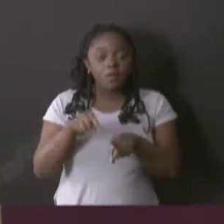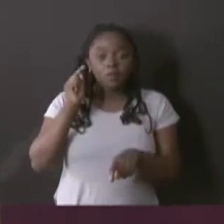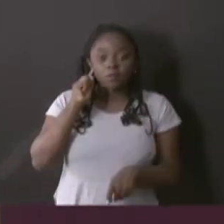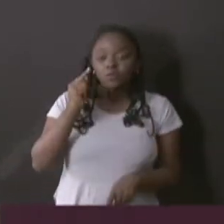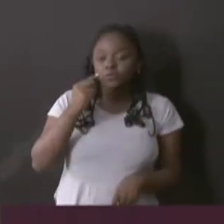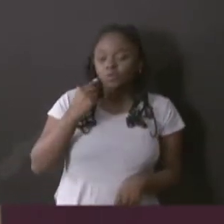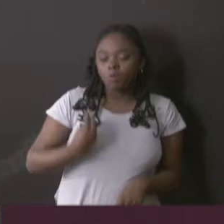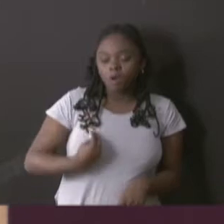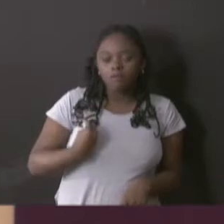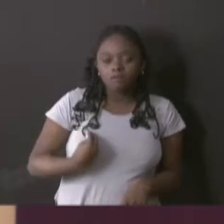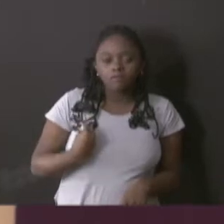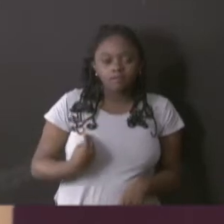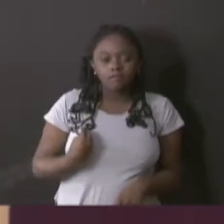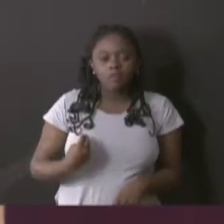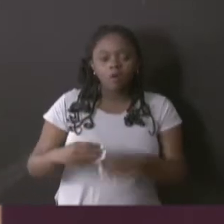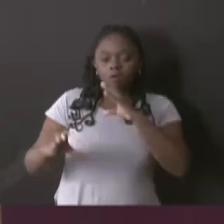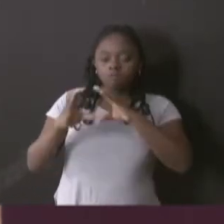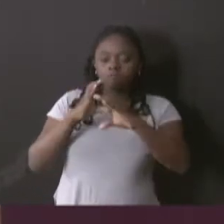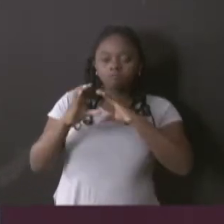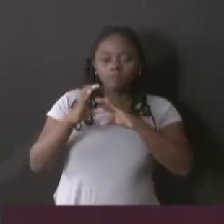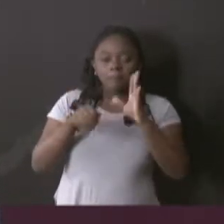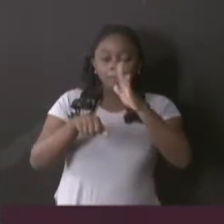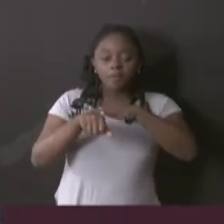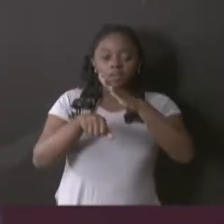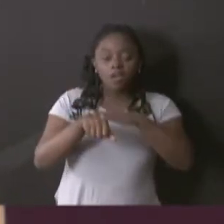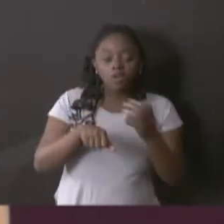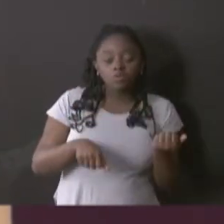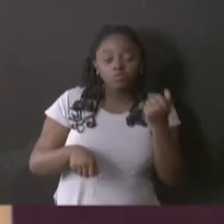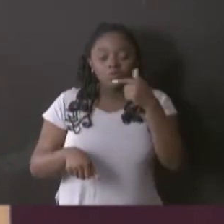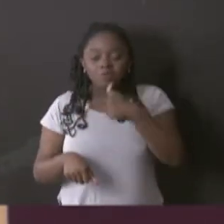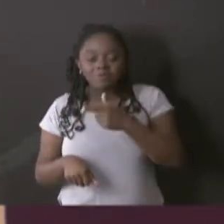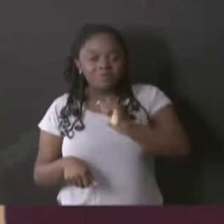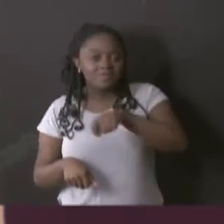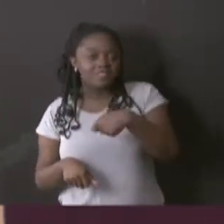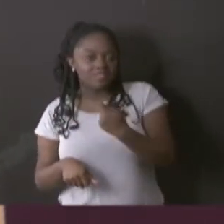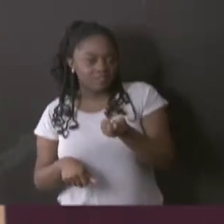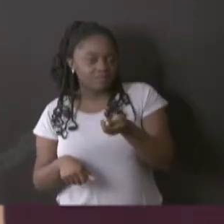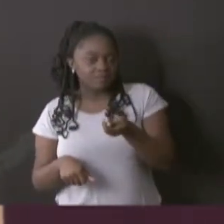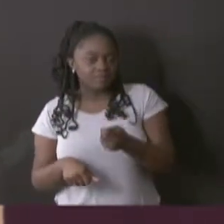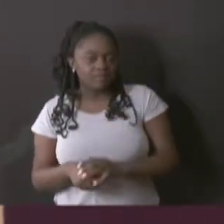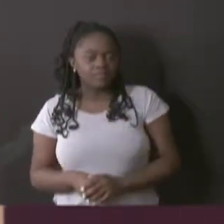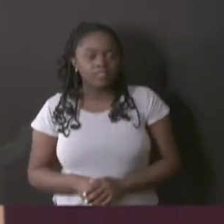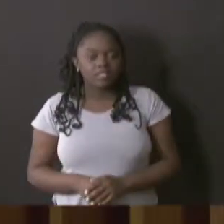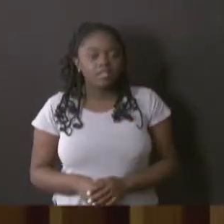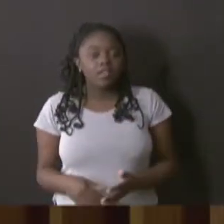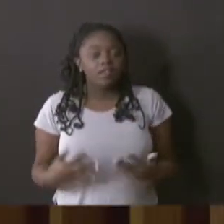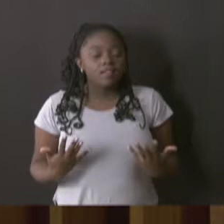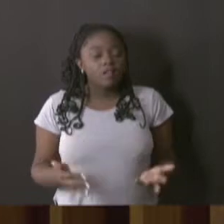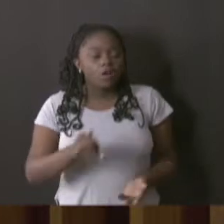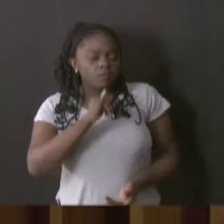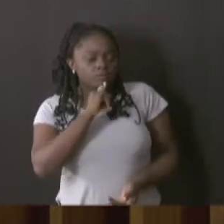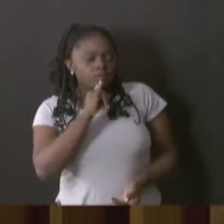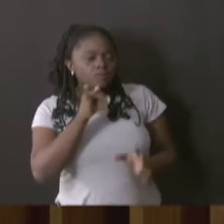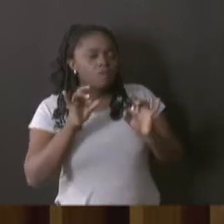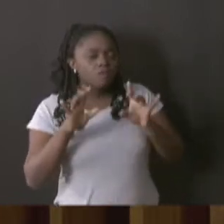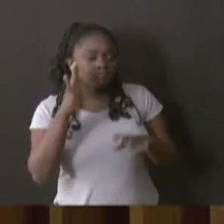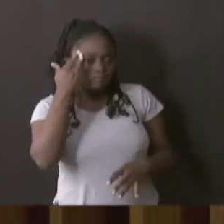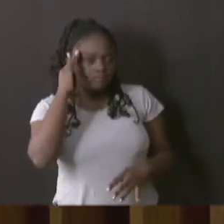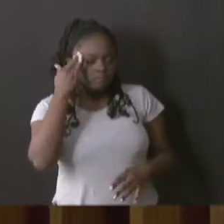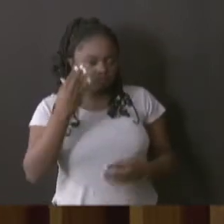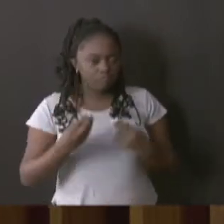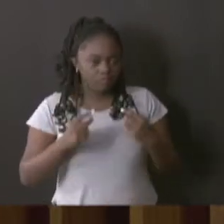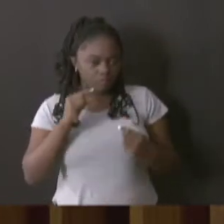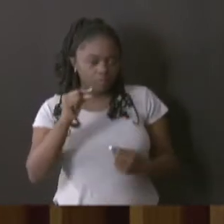muito vivo, comunica muito mais do que, às vezes, um sinal. Por exemplo, só para que eu entenda, né? A gente tem